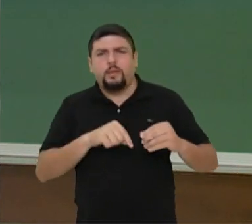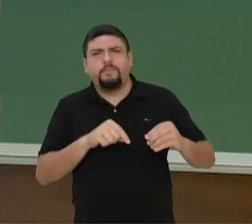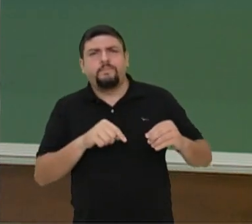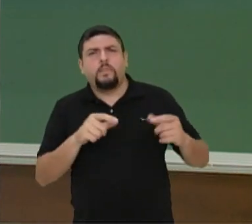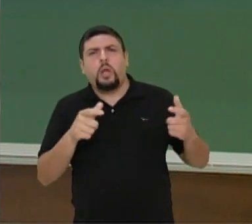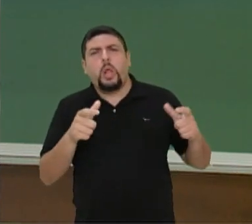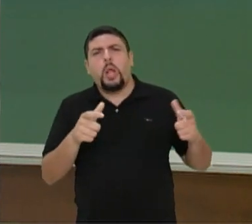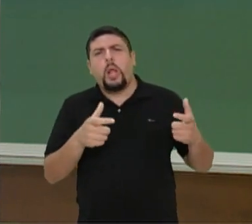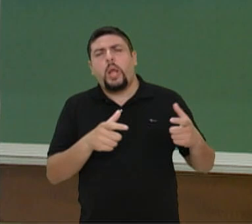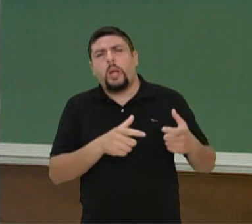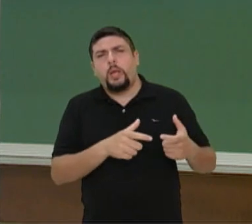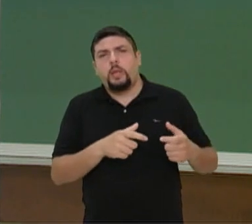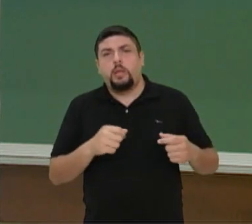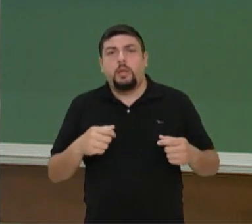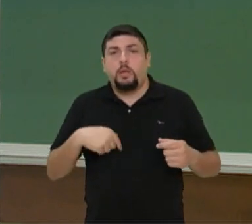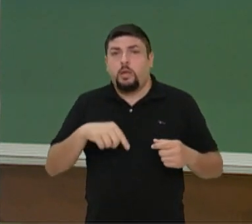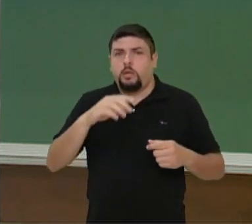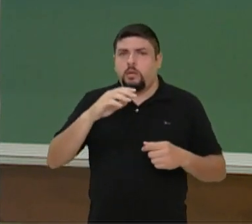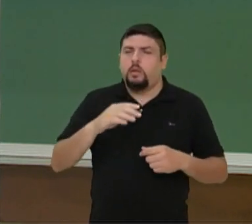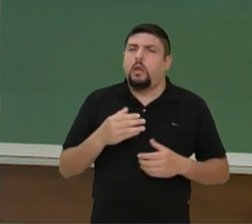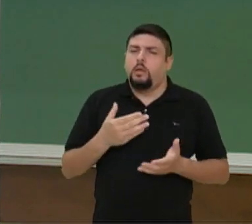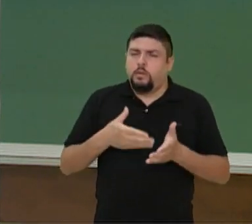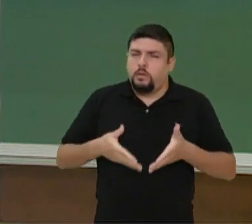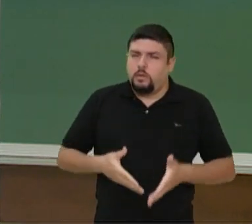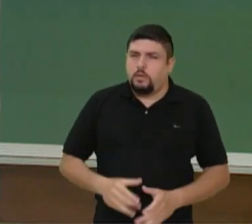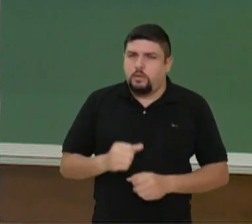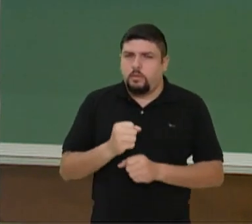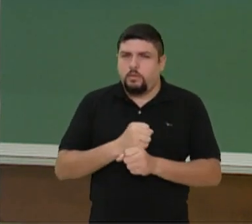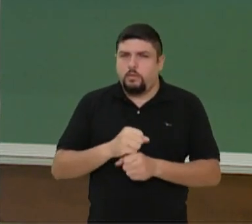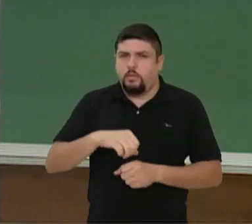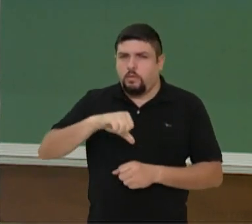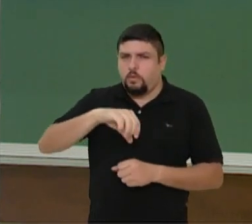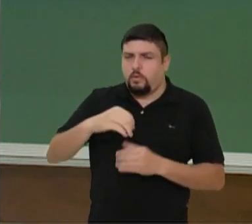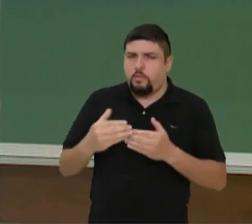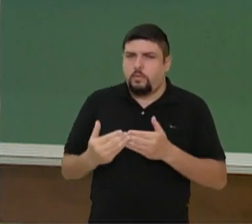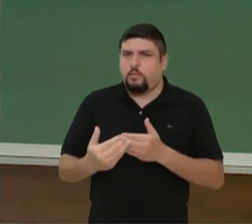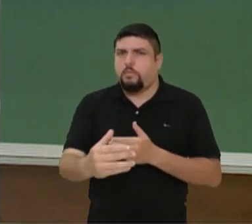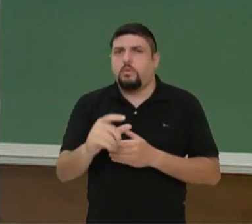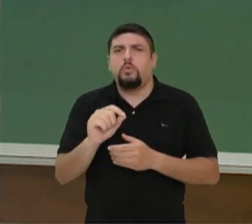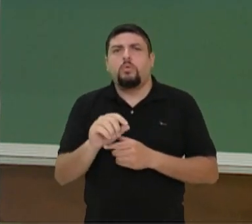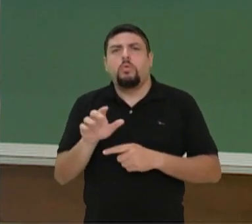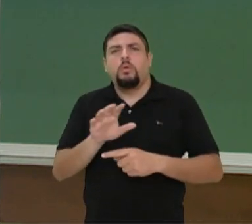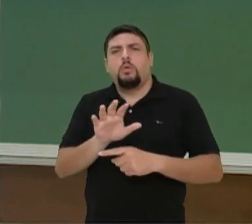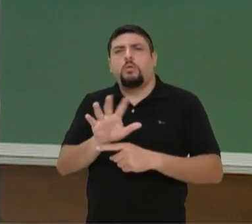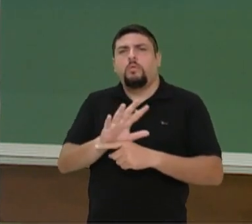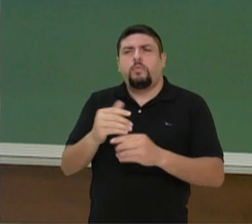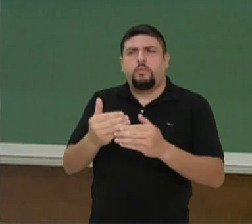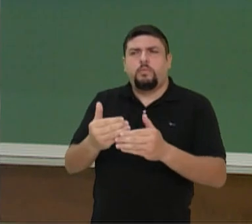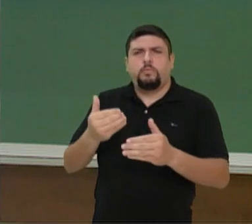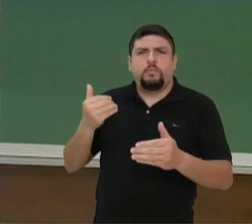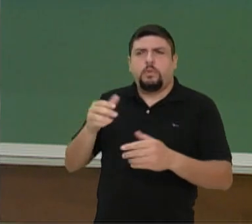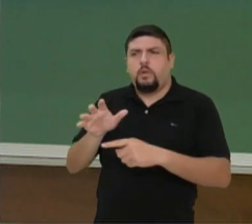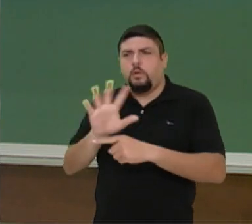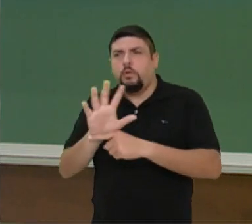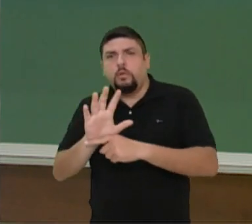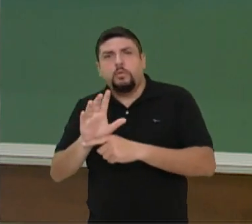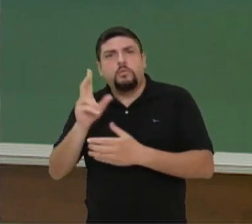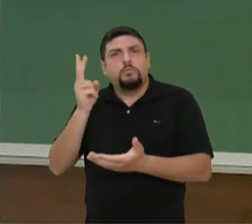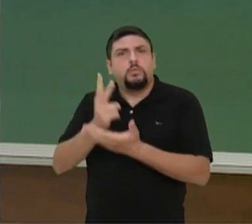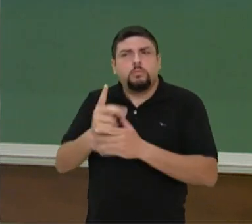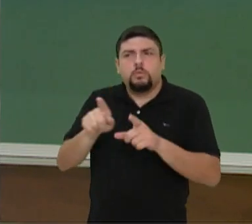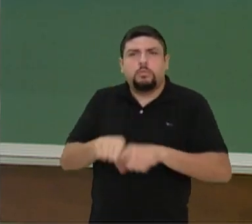E a gente praticamente, aí quem nasceu depois dos anos 90, só deve ter visto aí pela TV os filmes americanos, pelo